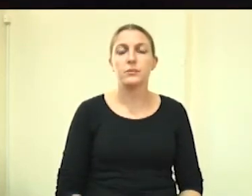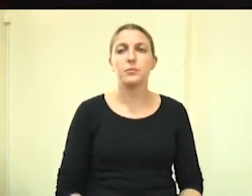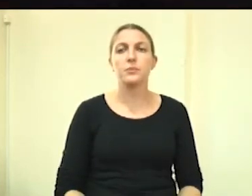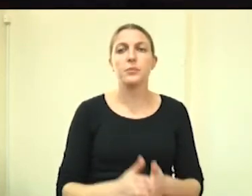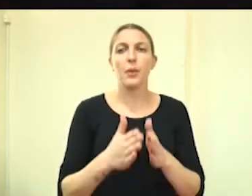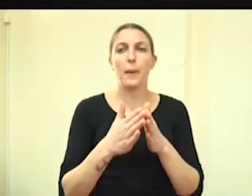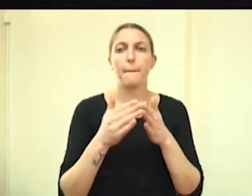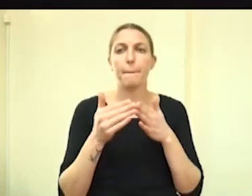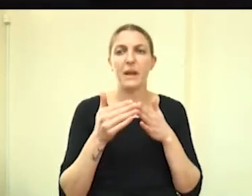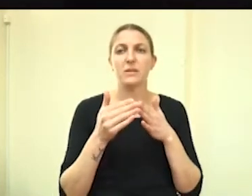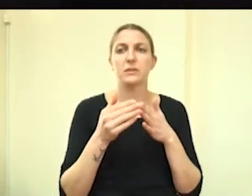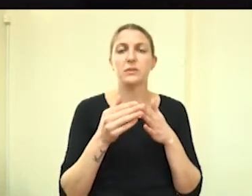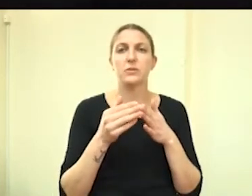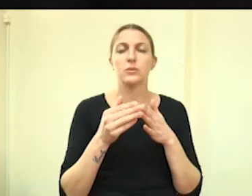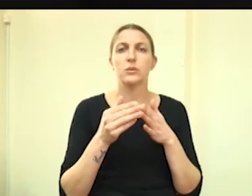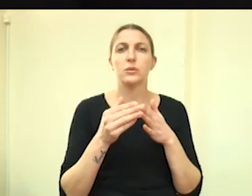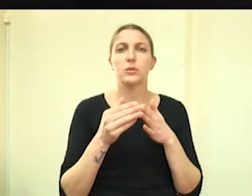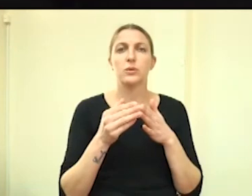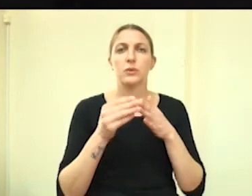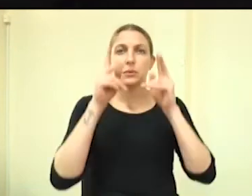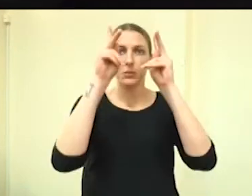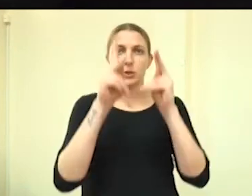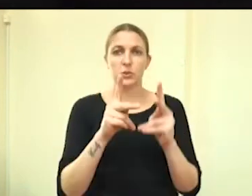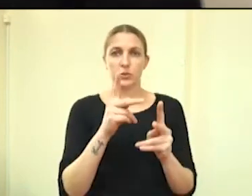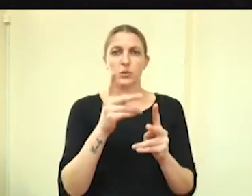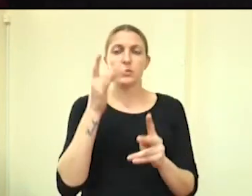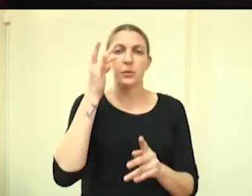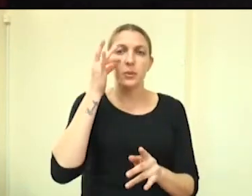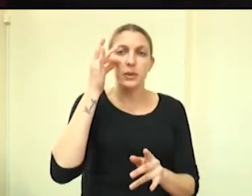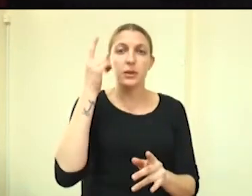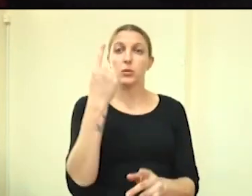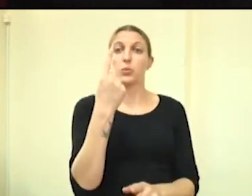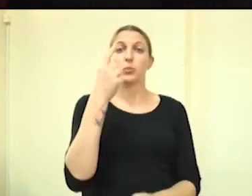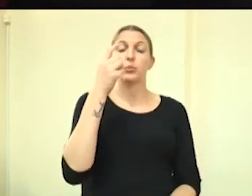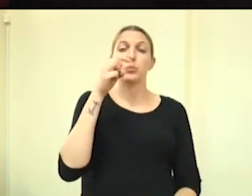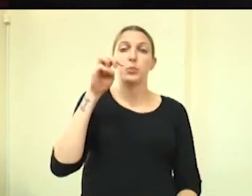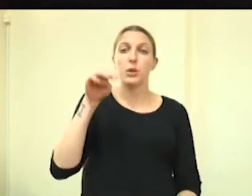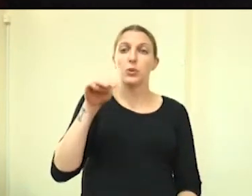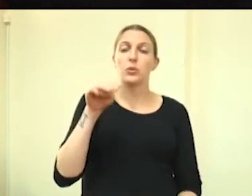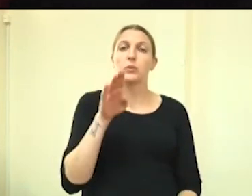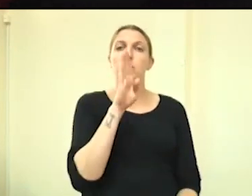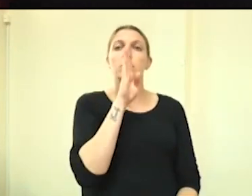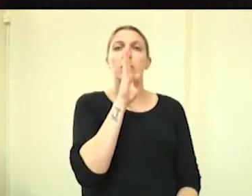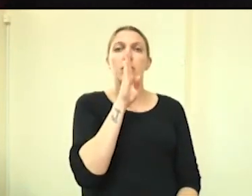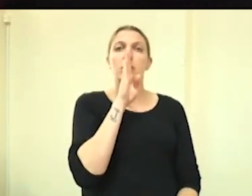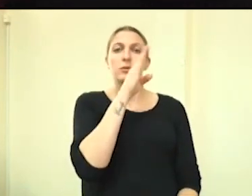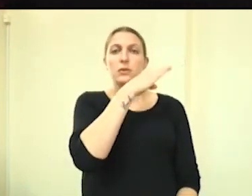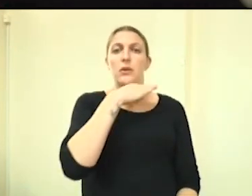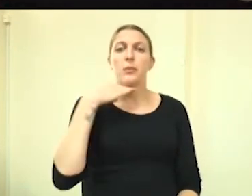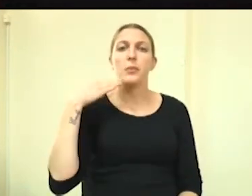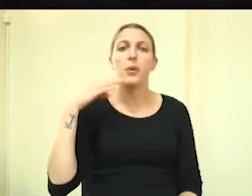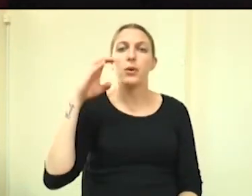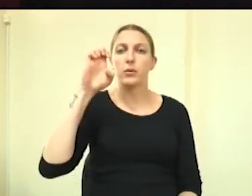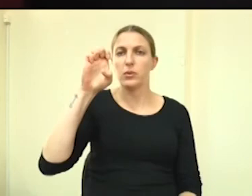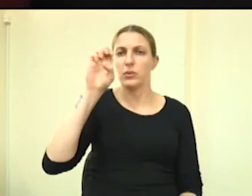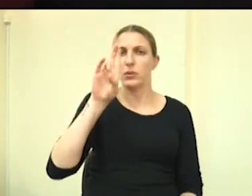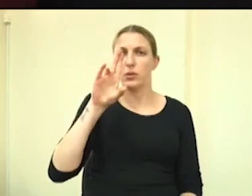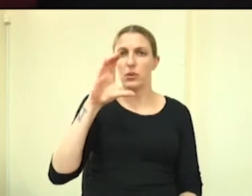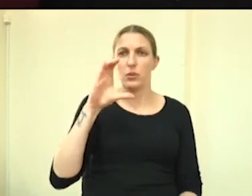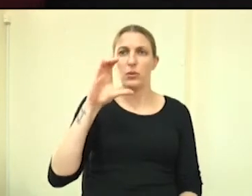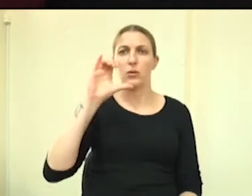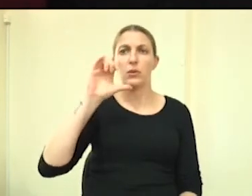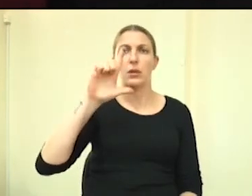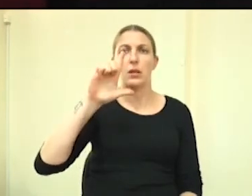Solicito aos presentes agora para prestarmos um minuto de silêncio em pesar pelo falecimento do senhor Euclides Madaloso, a pedido